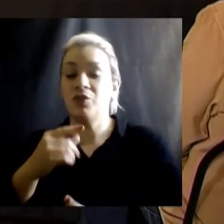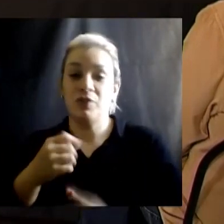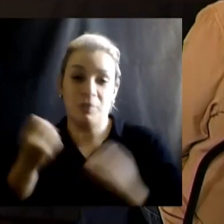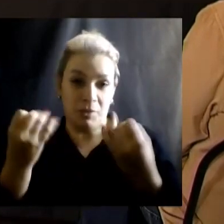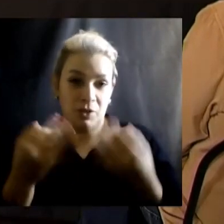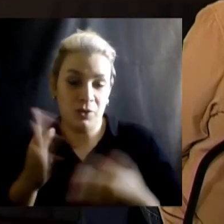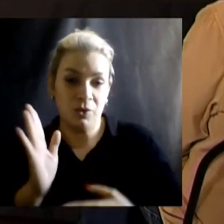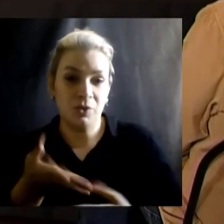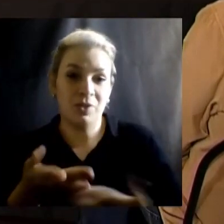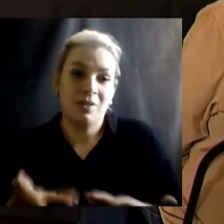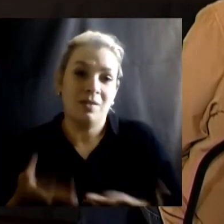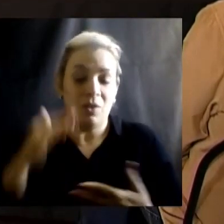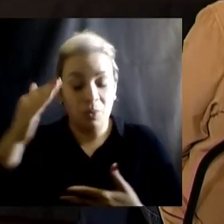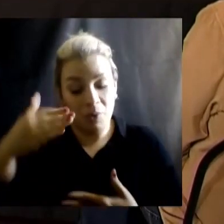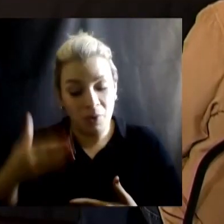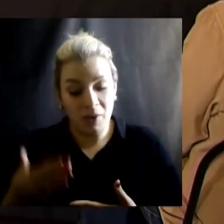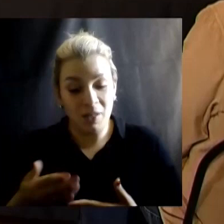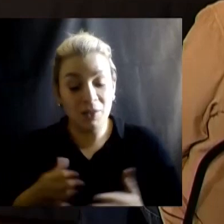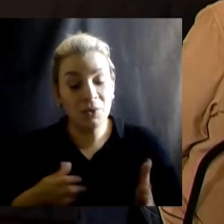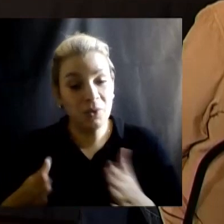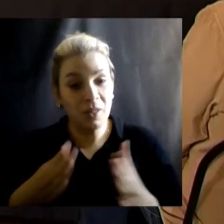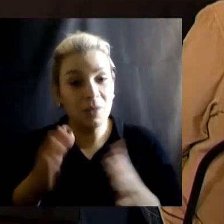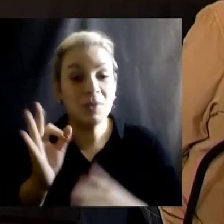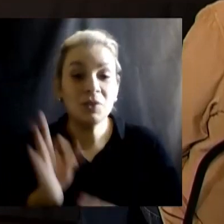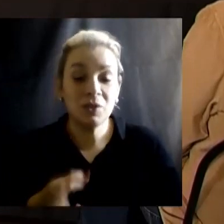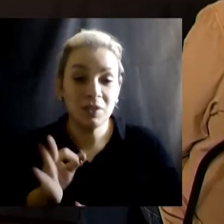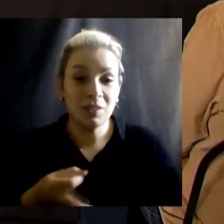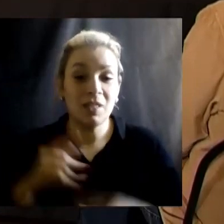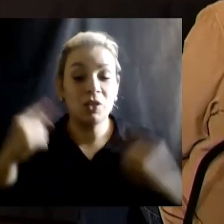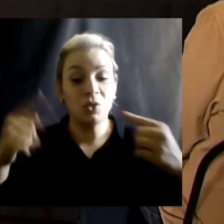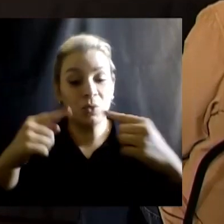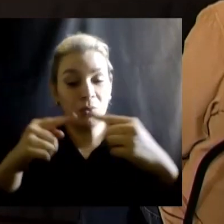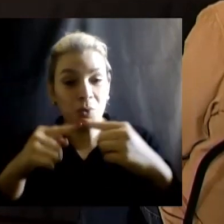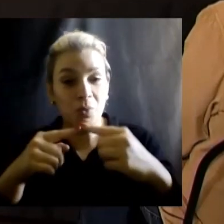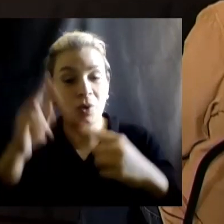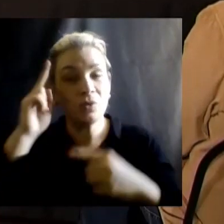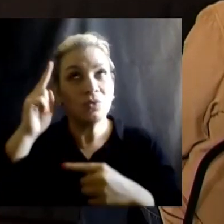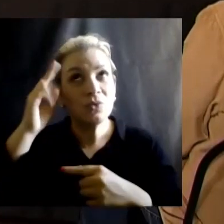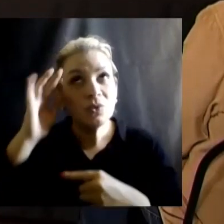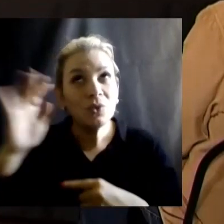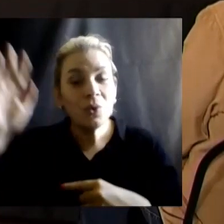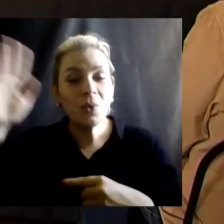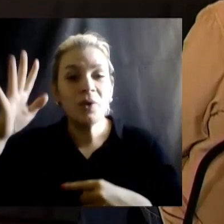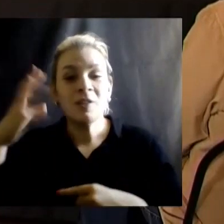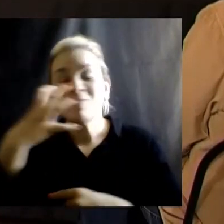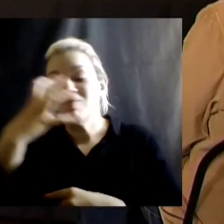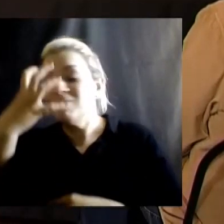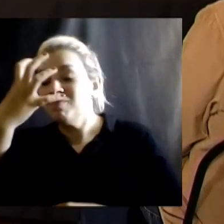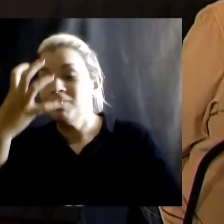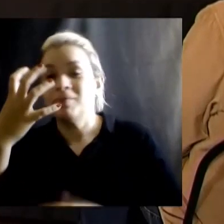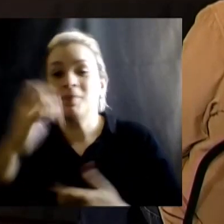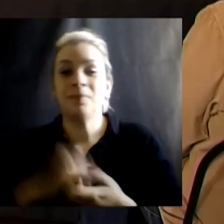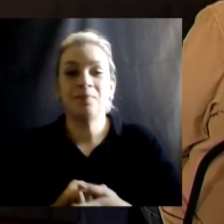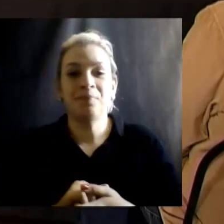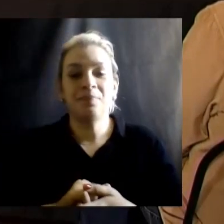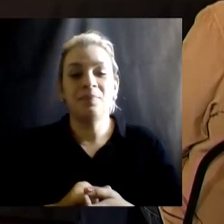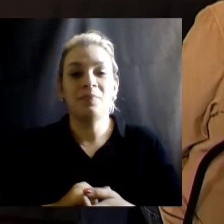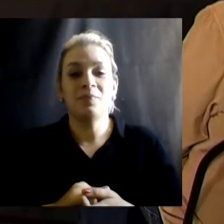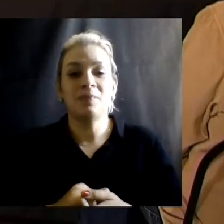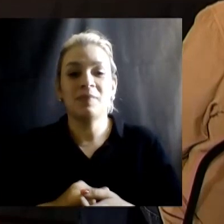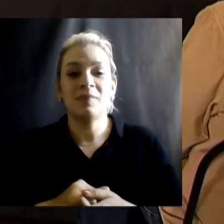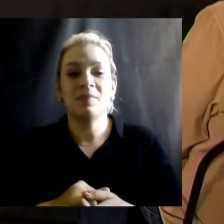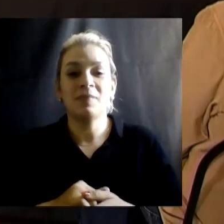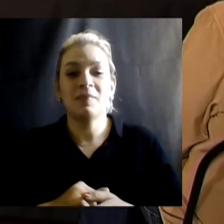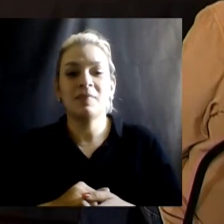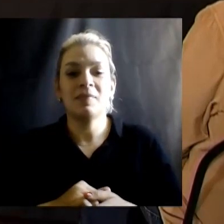caminho certo. Pelo propósito, pelo sonho, pela paixão, que eu acho que o resto é consequência, né? Se a gente faz aquilo que a gente